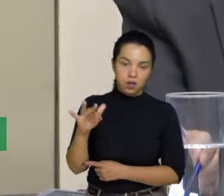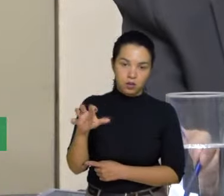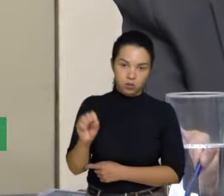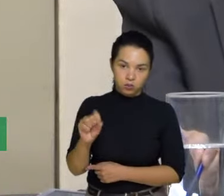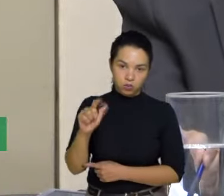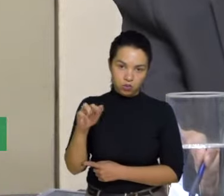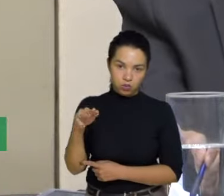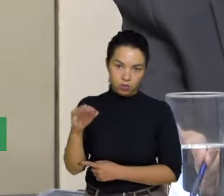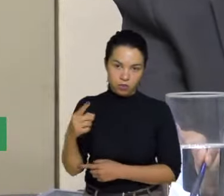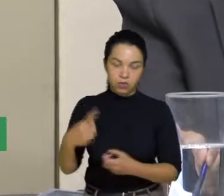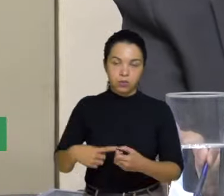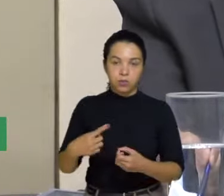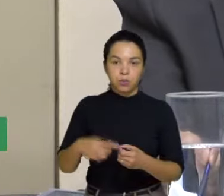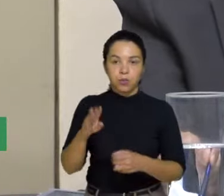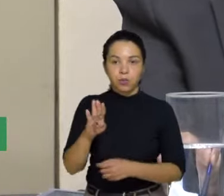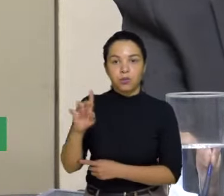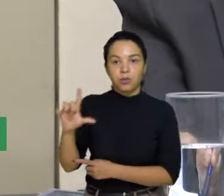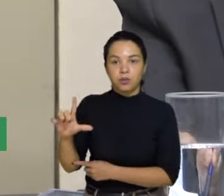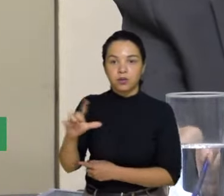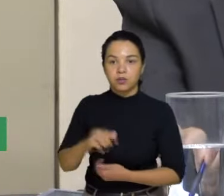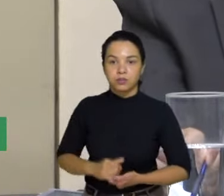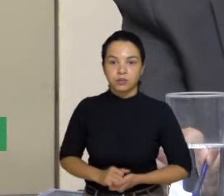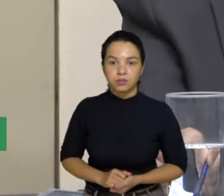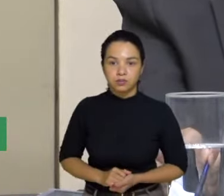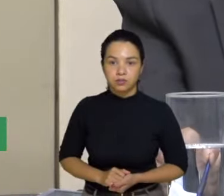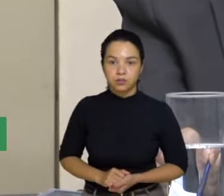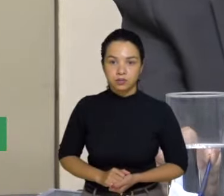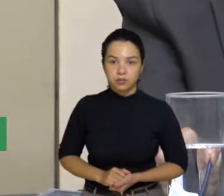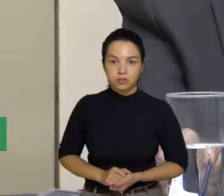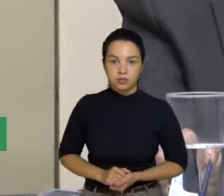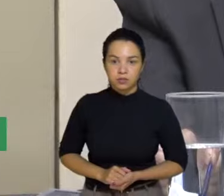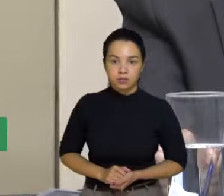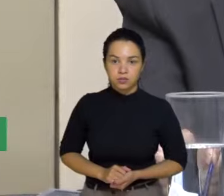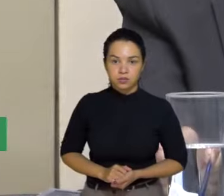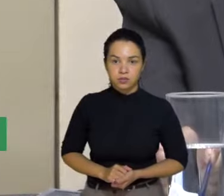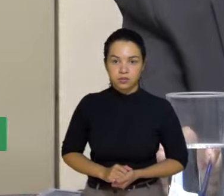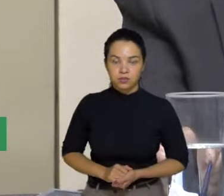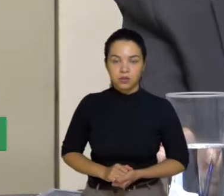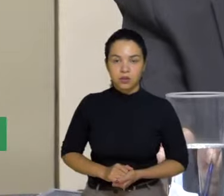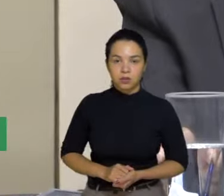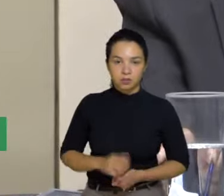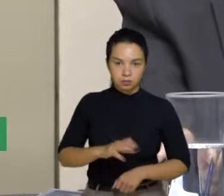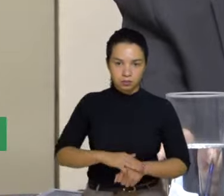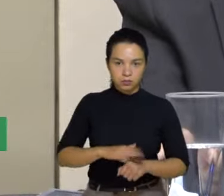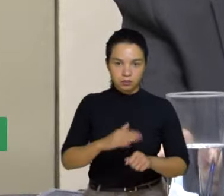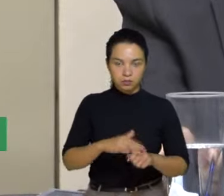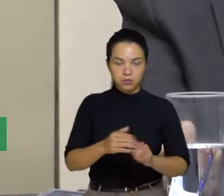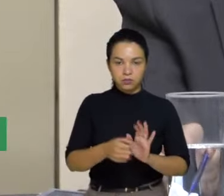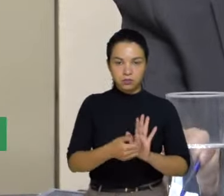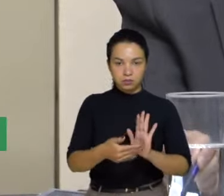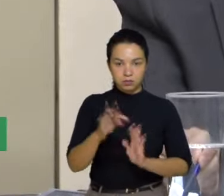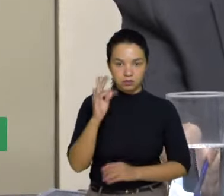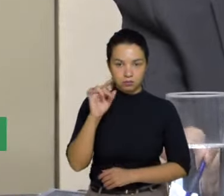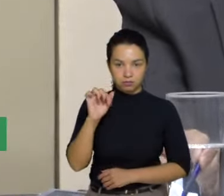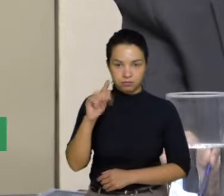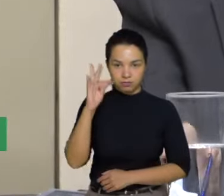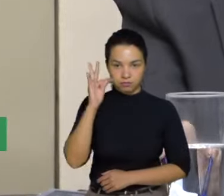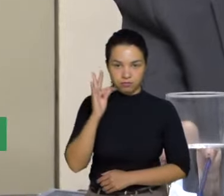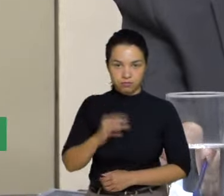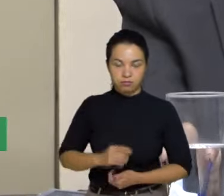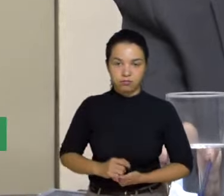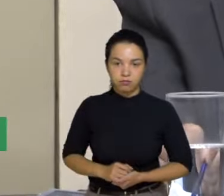Parecer favorável da Comissão de Constituição e Justiça, relatoria do deputado Thiago Zilli. Em discussão.